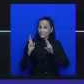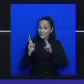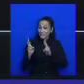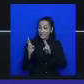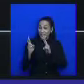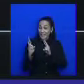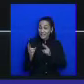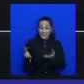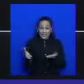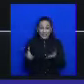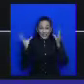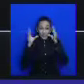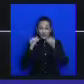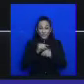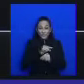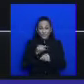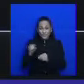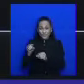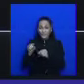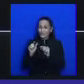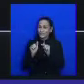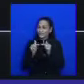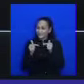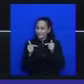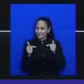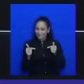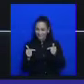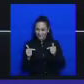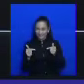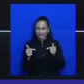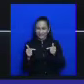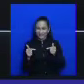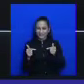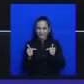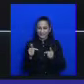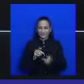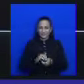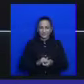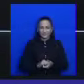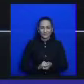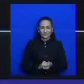Dedos cruzados, será que essa noite é a sua noite da sorte?